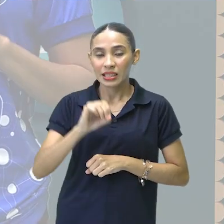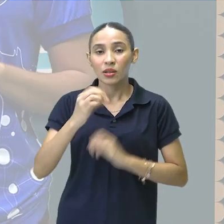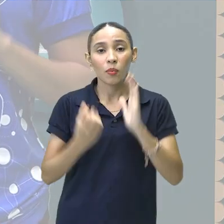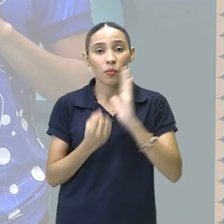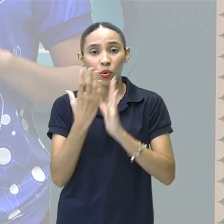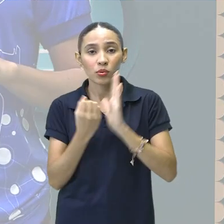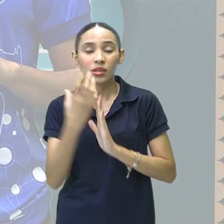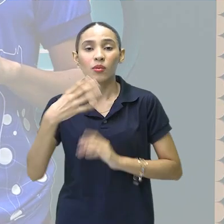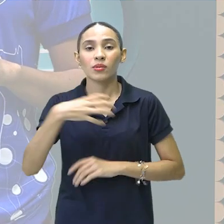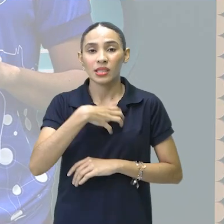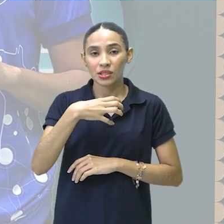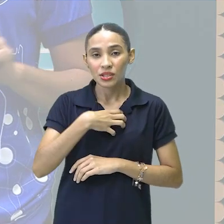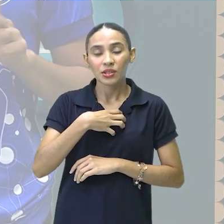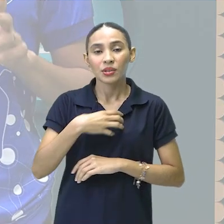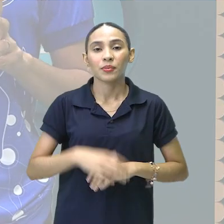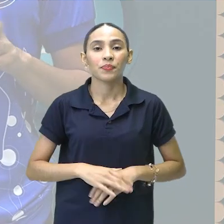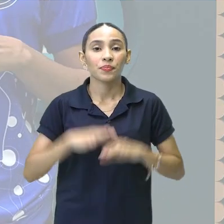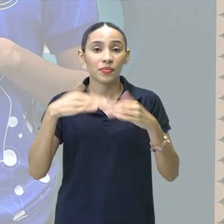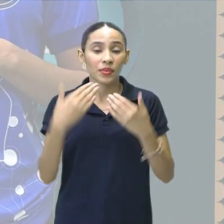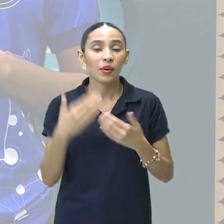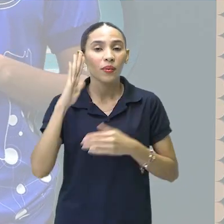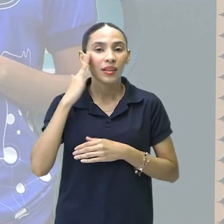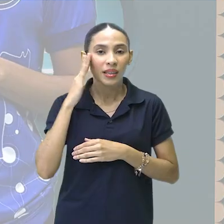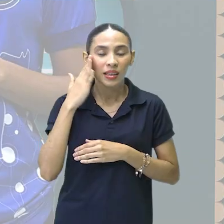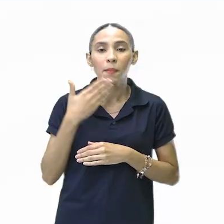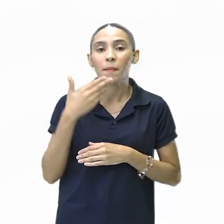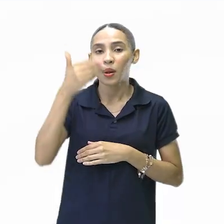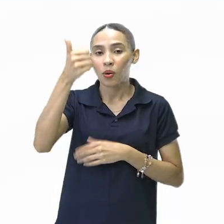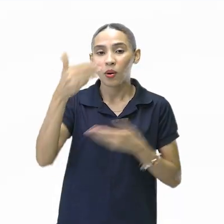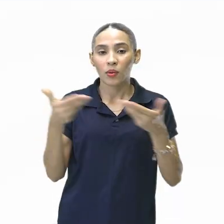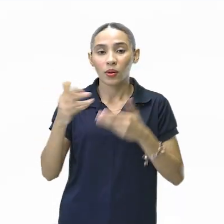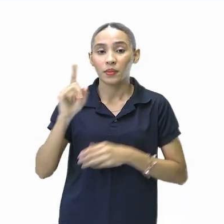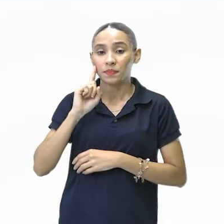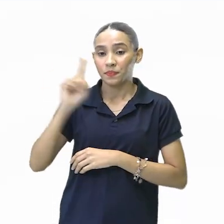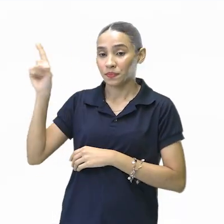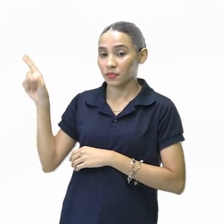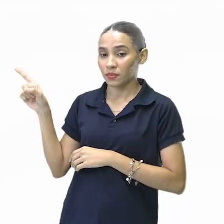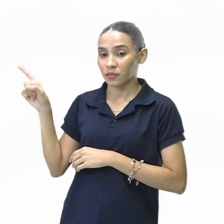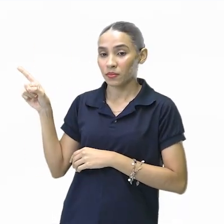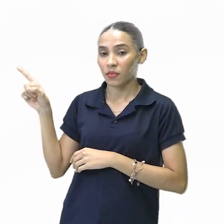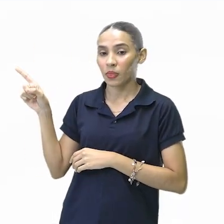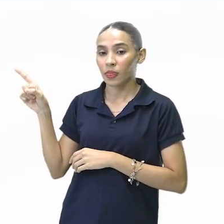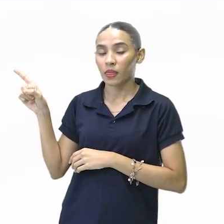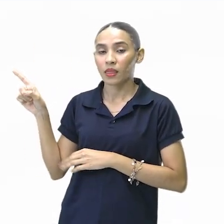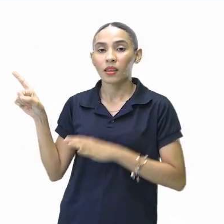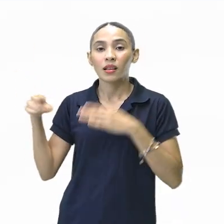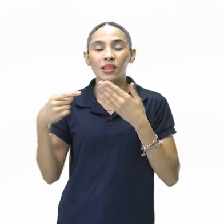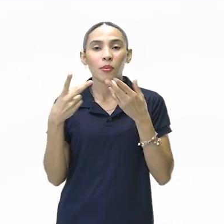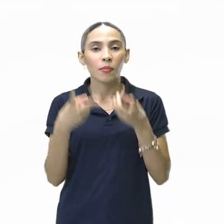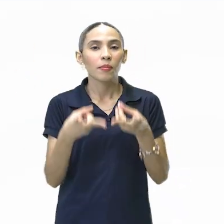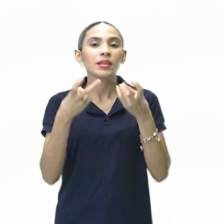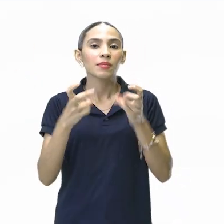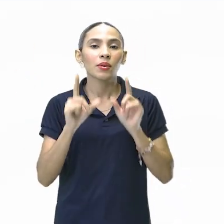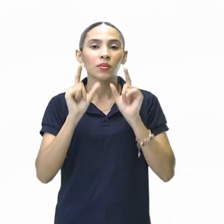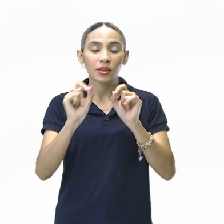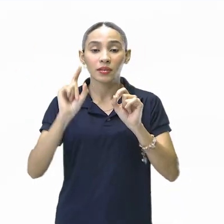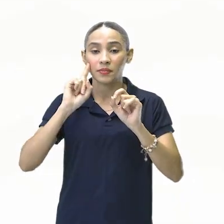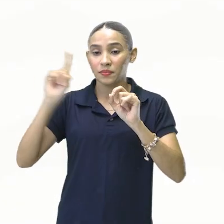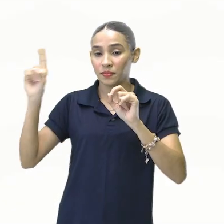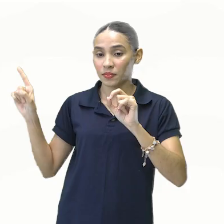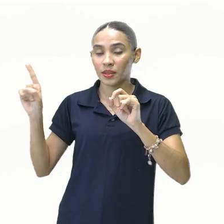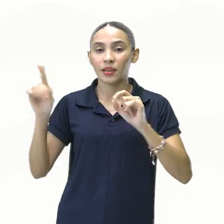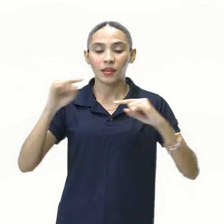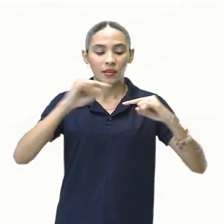de sentido. Vamos entender melhor. Olha só, aqui nós vamos perceber que tem